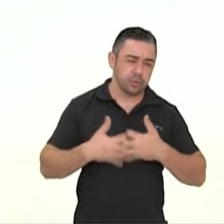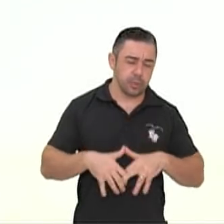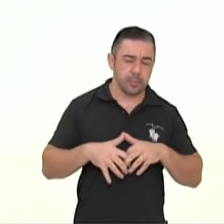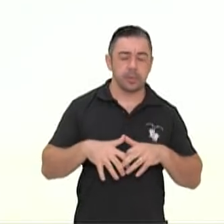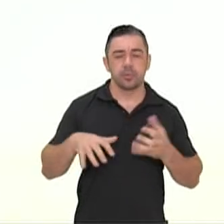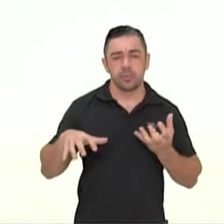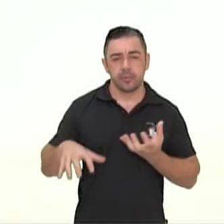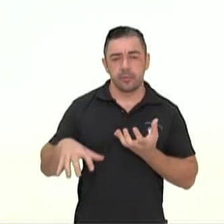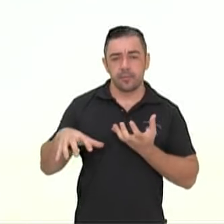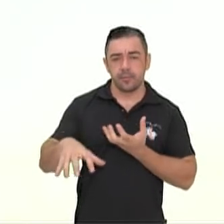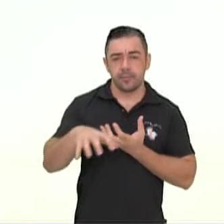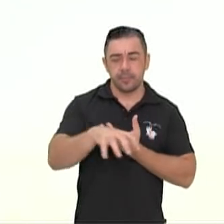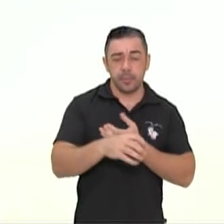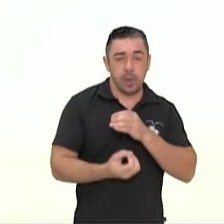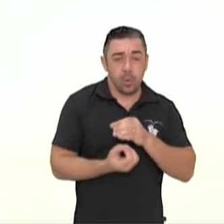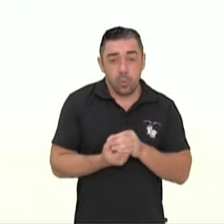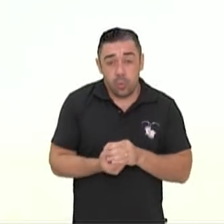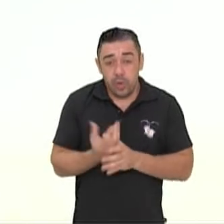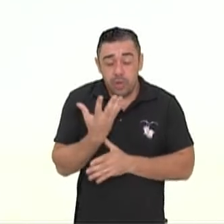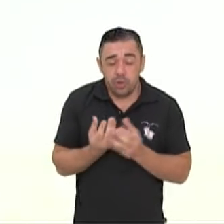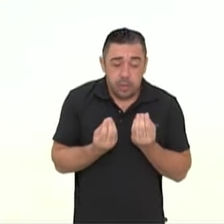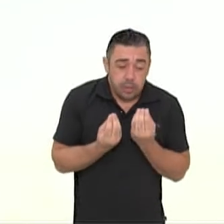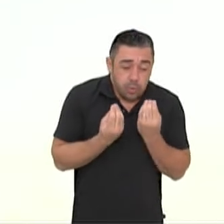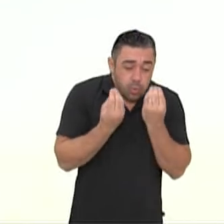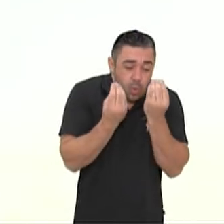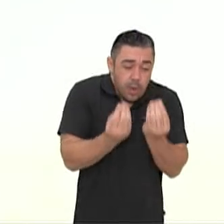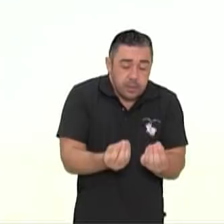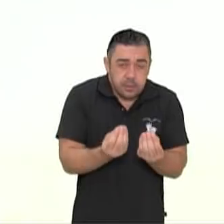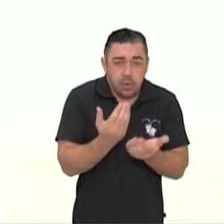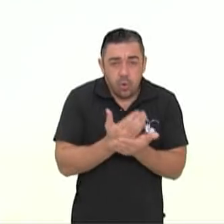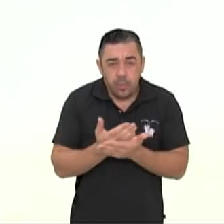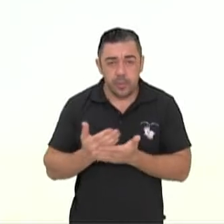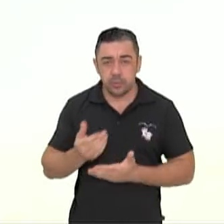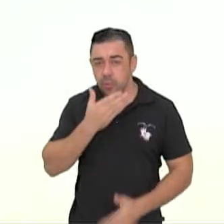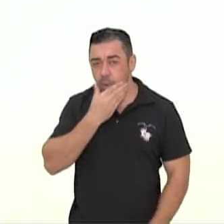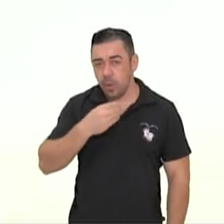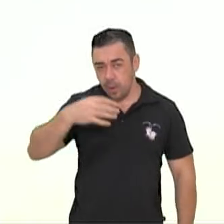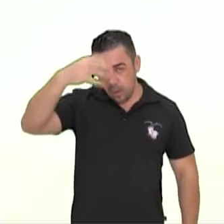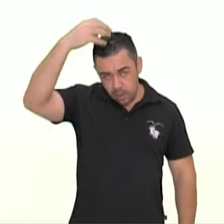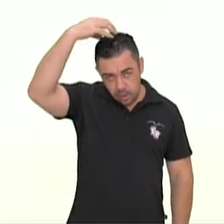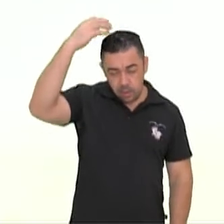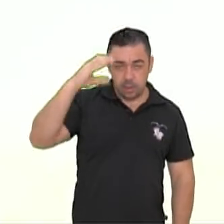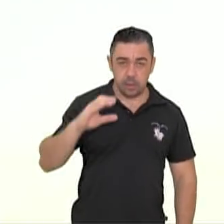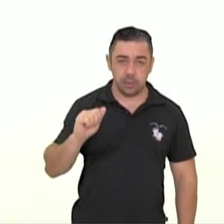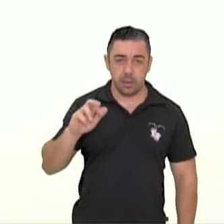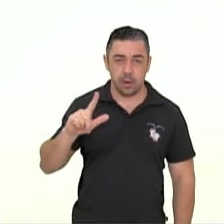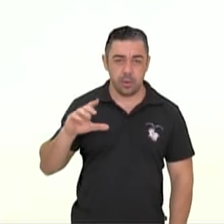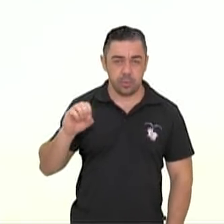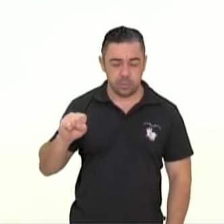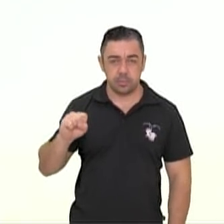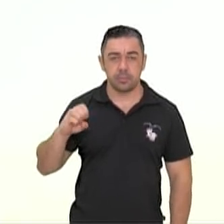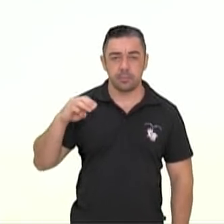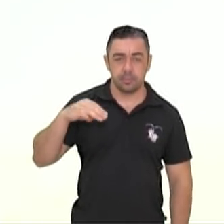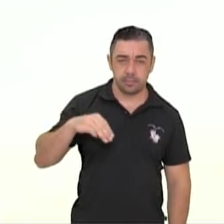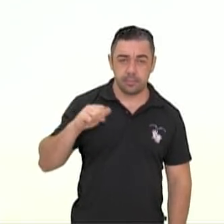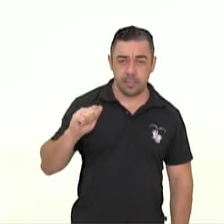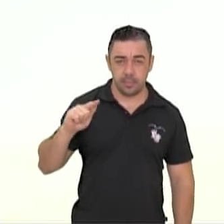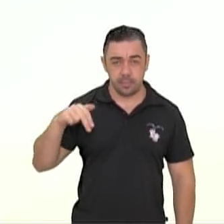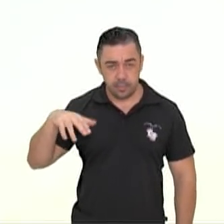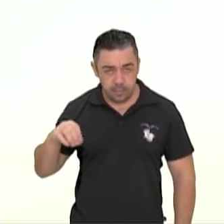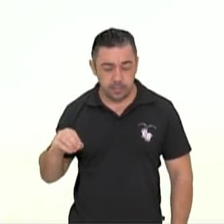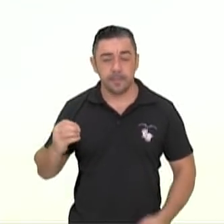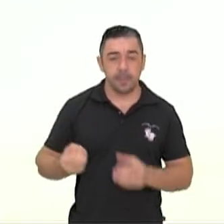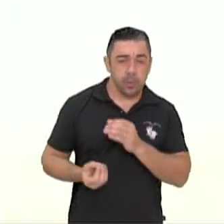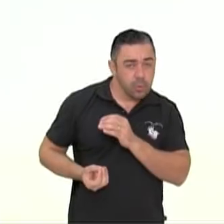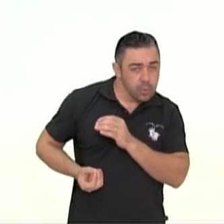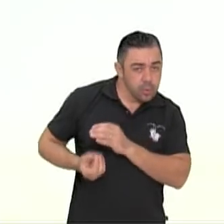origem, inclusive, dessa ideia de doações que começou com Carlos Magno, lá no Império Carolíngio, e que deu a